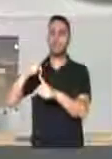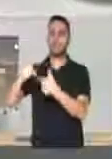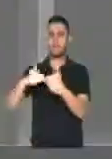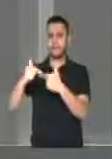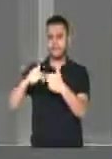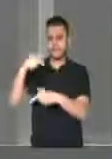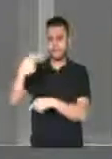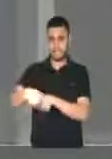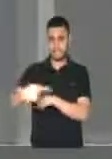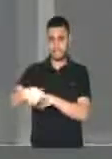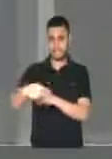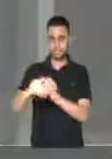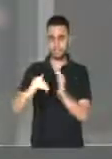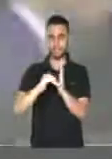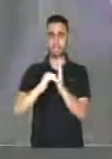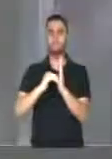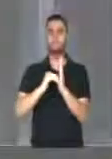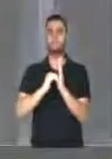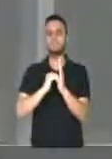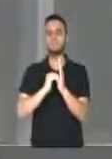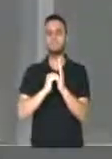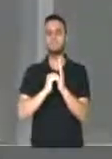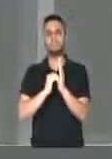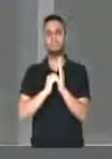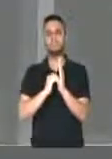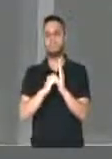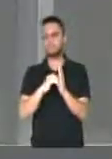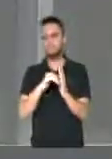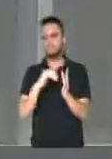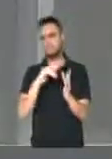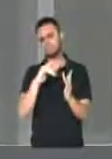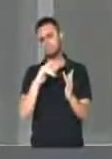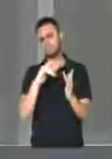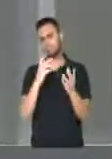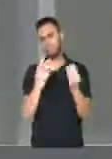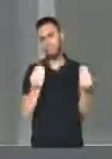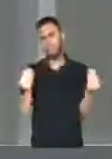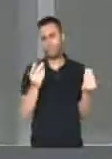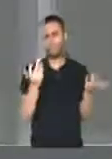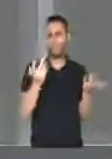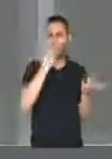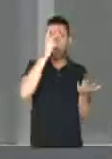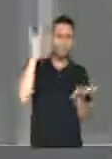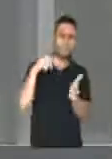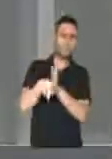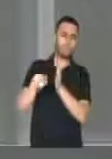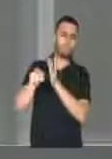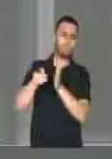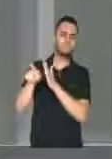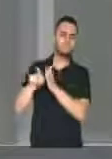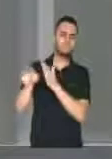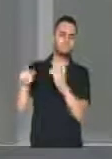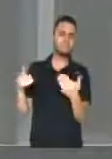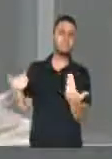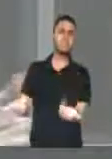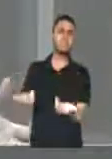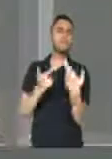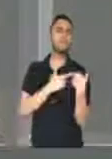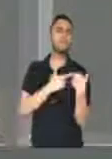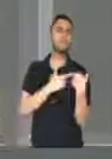Senado tem suscitado uma série de questionamentos quanto ao papel daquela